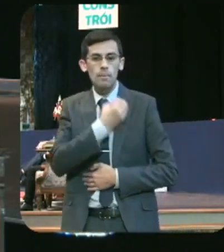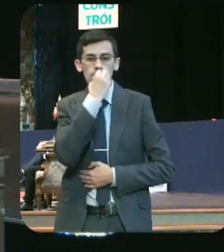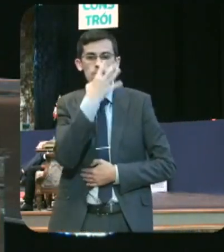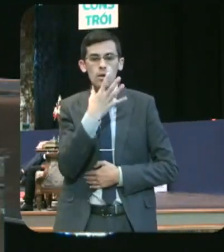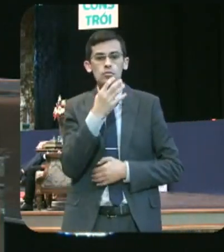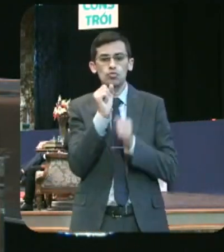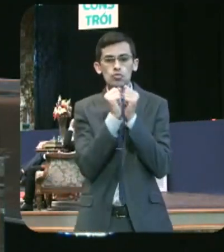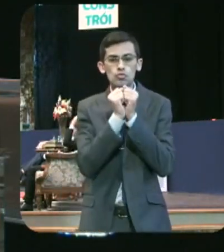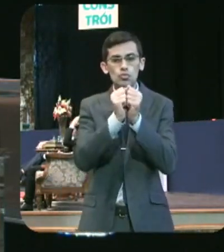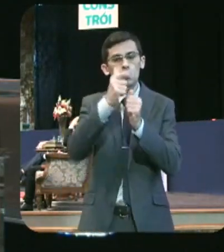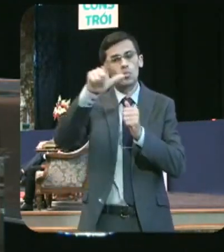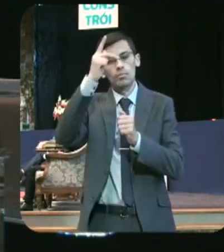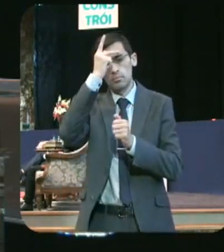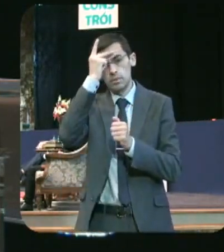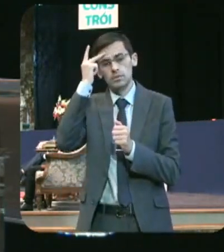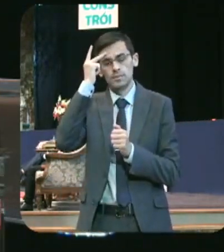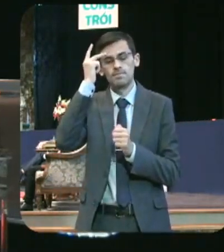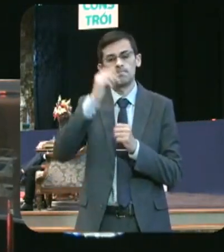sociedade.